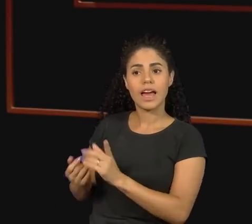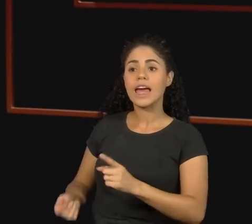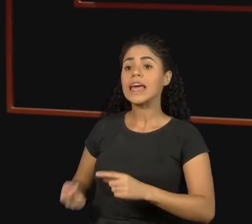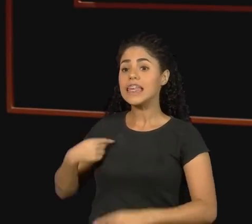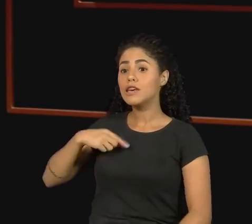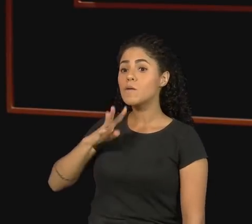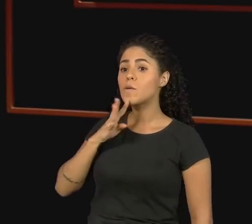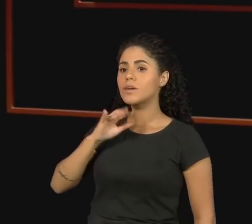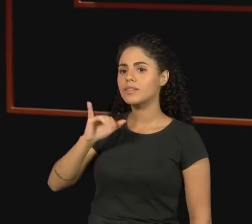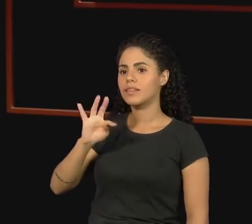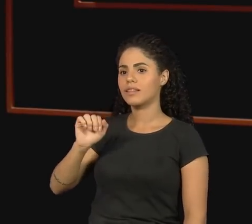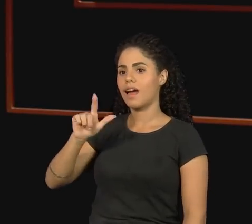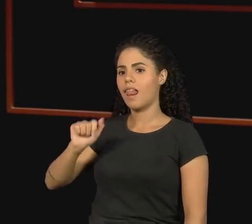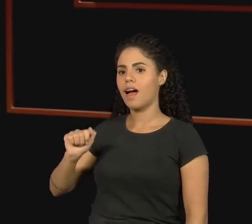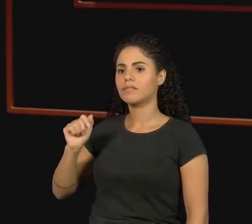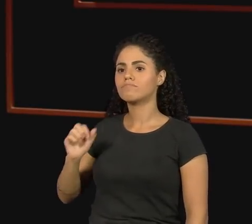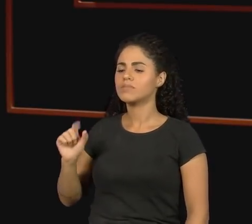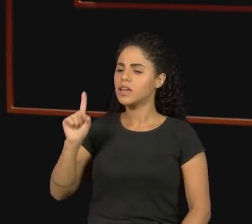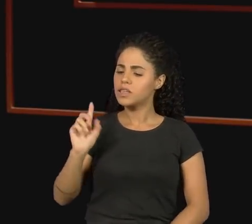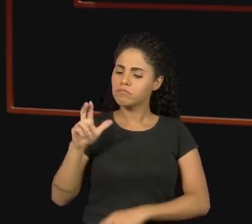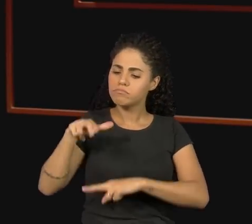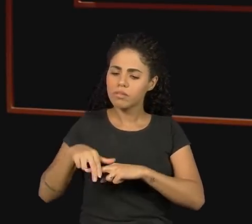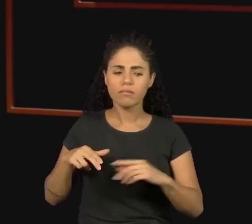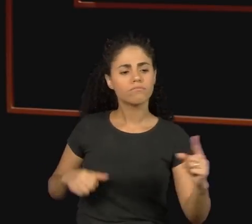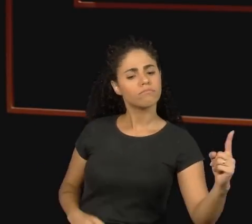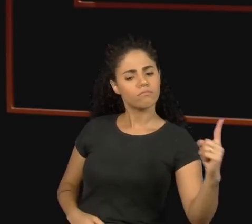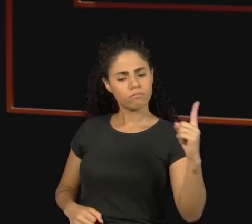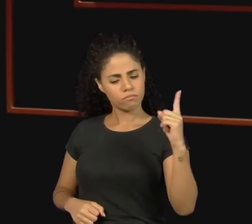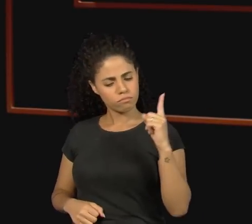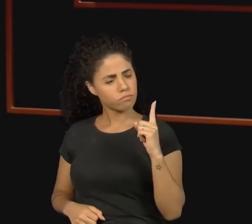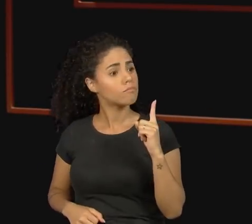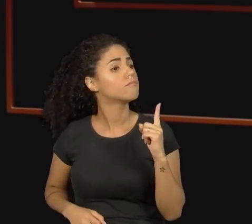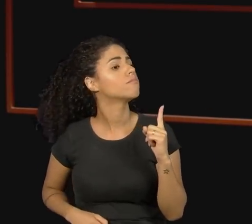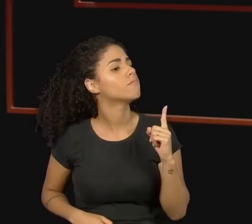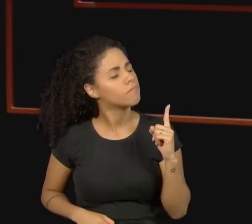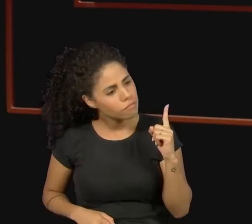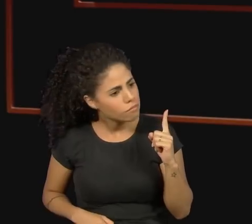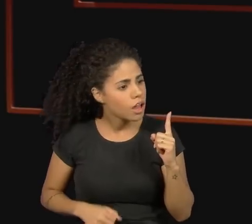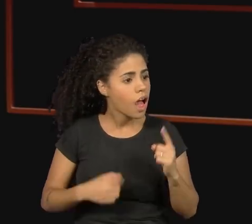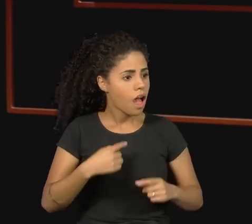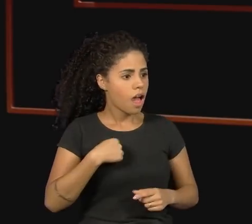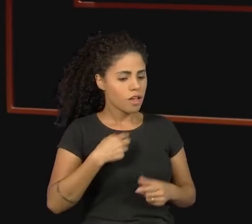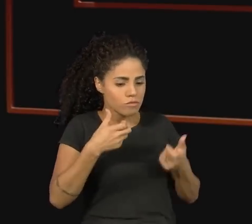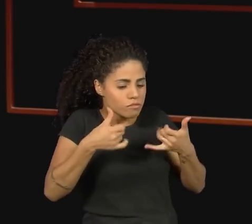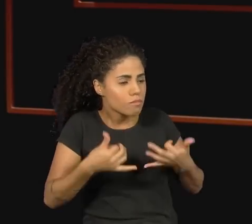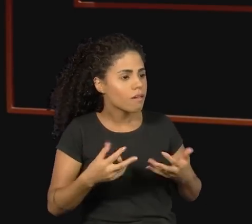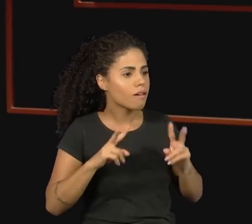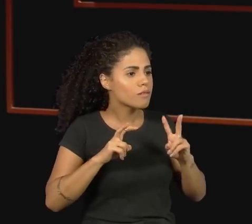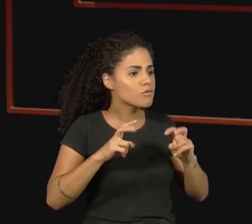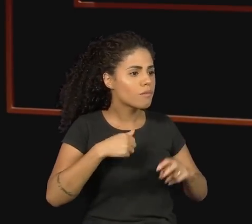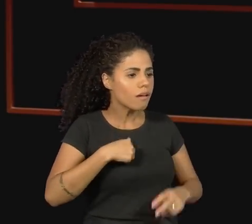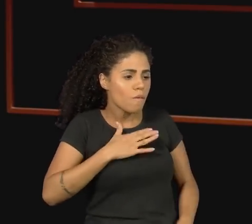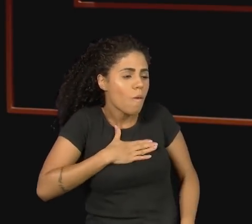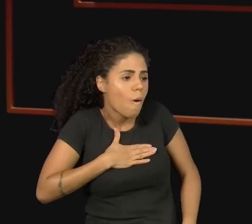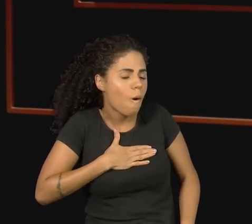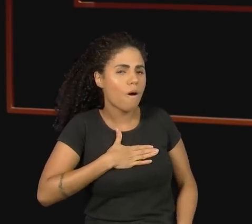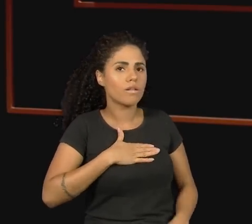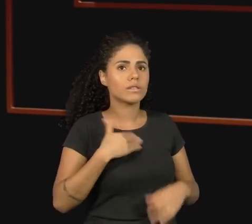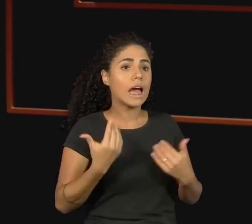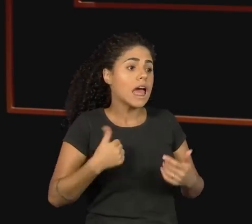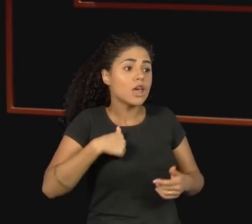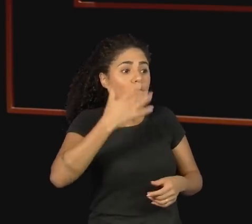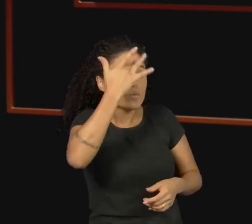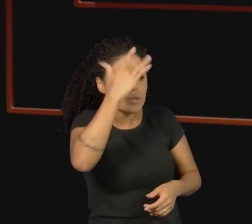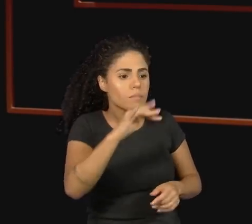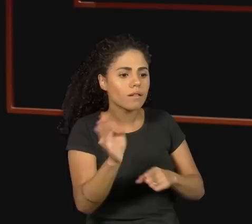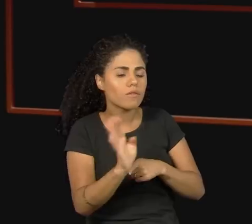Ítala se aproxima, a gente começa a conversar e eu falo para ela da minha paixão para... Eu não sabia, eu sabia que era